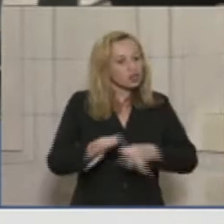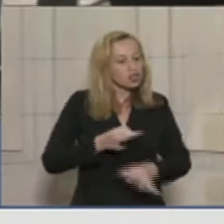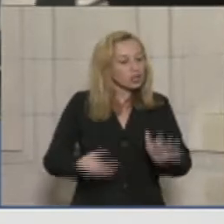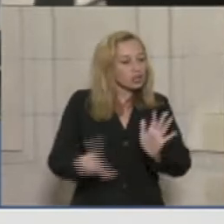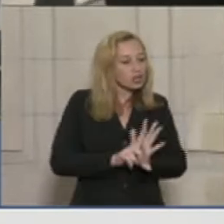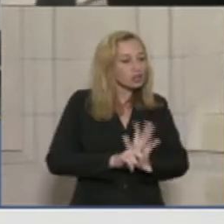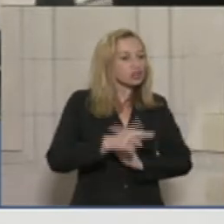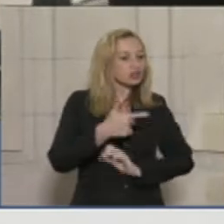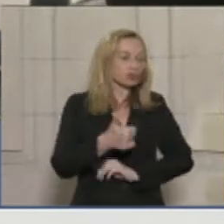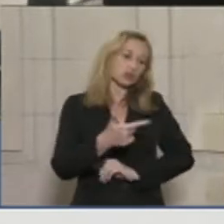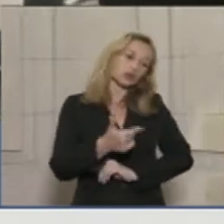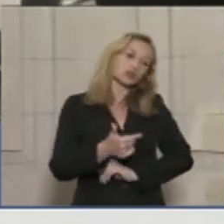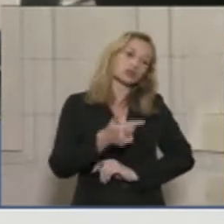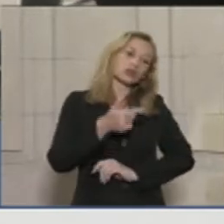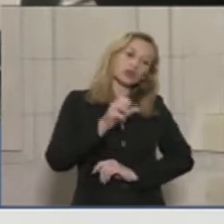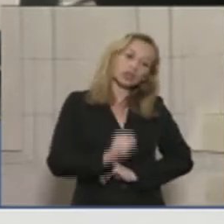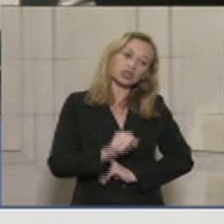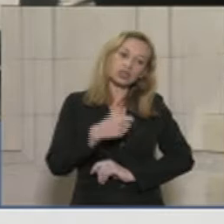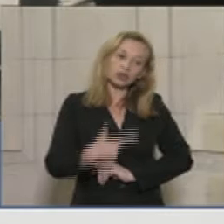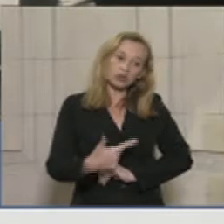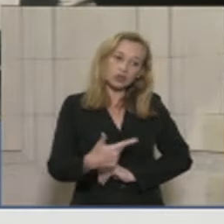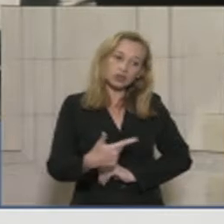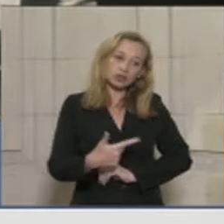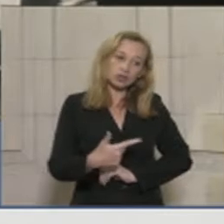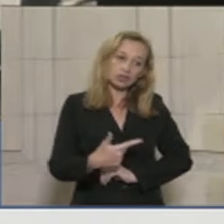de lei 1282,